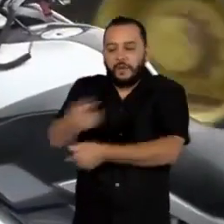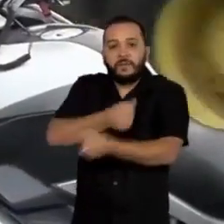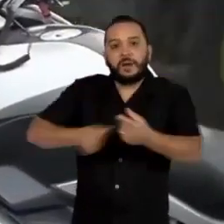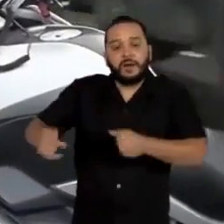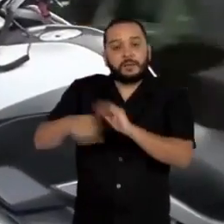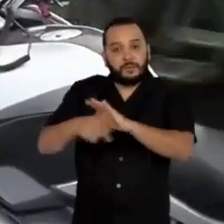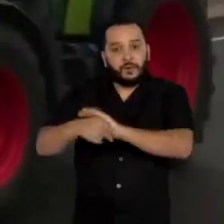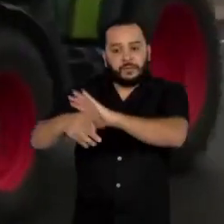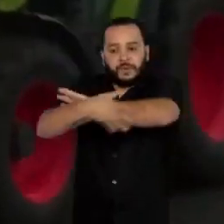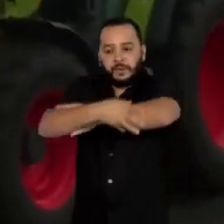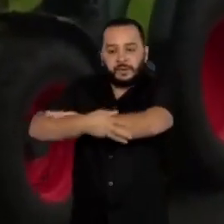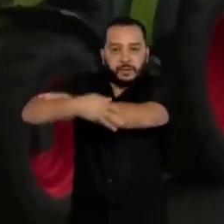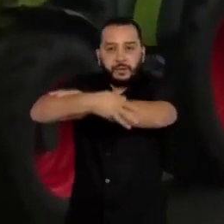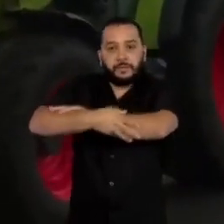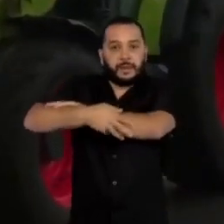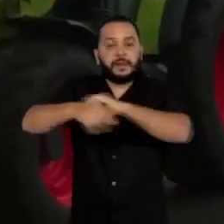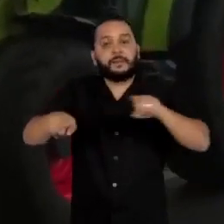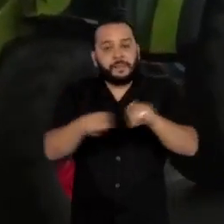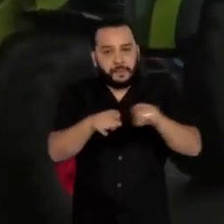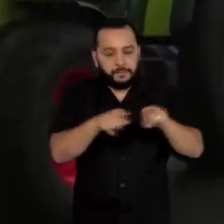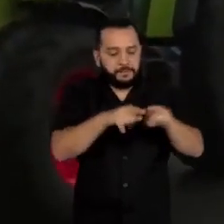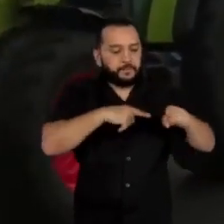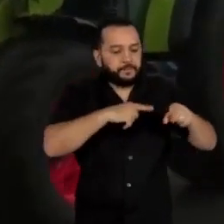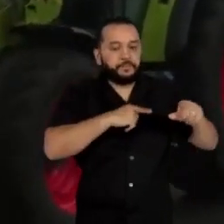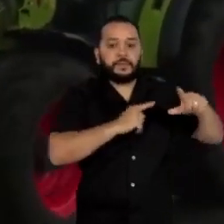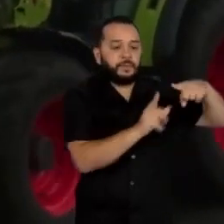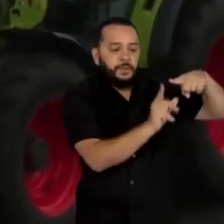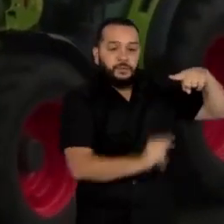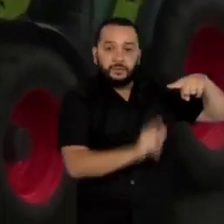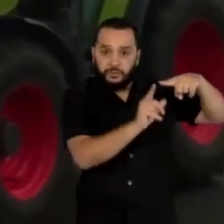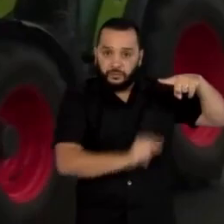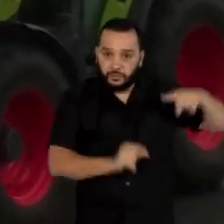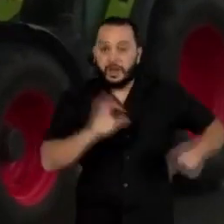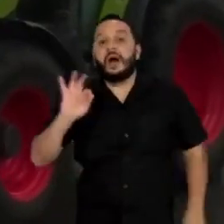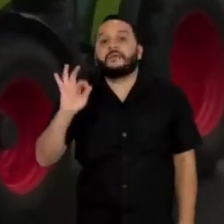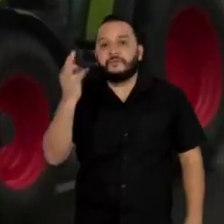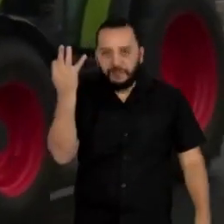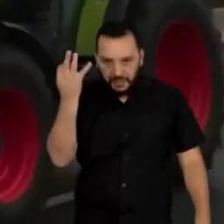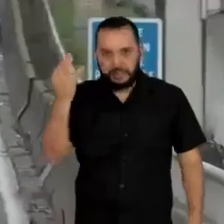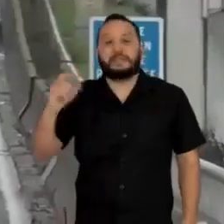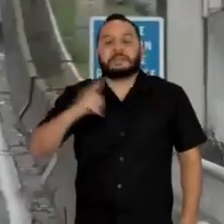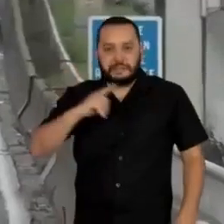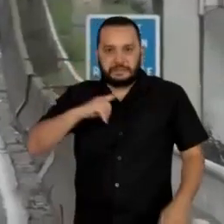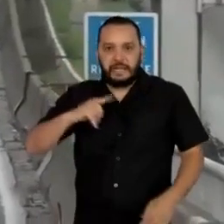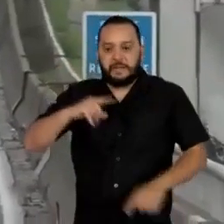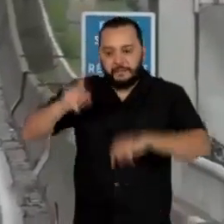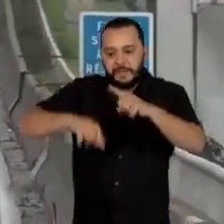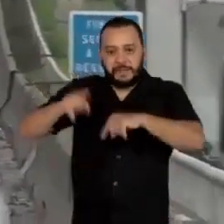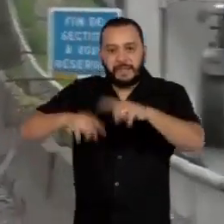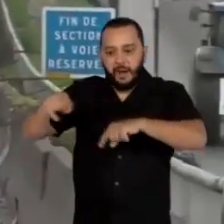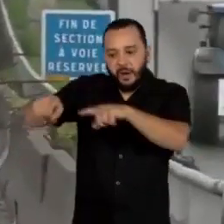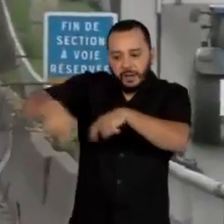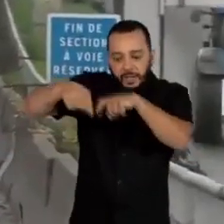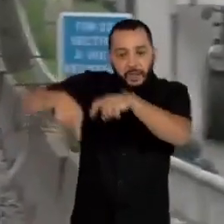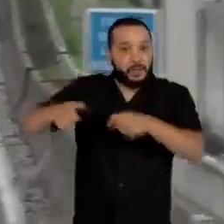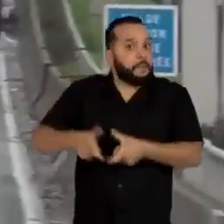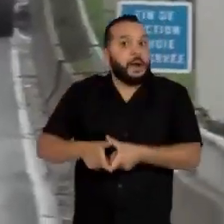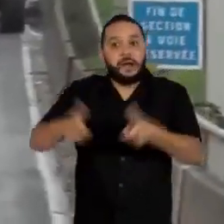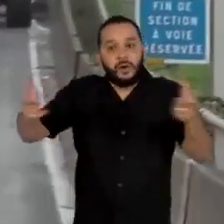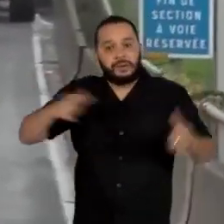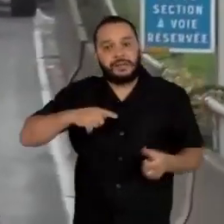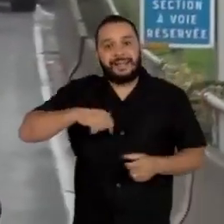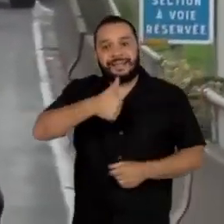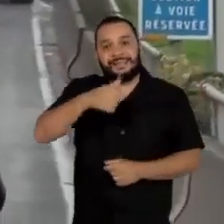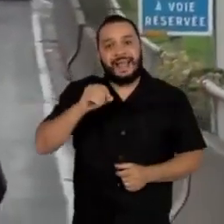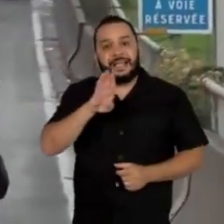e o Mercosul. A França é o maior produtor de material agrícola do bloco e recebe mais de 10 bilhões de